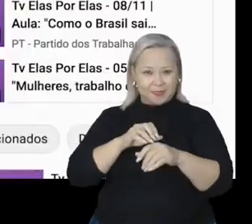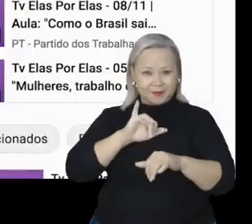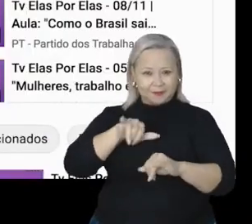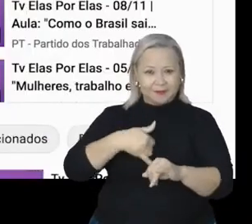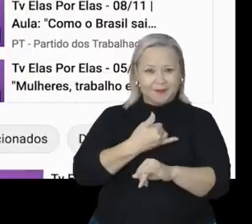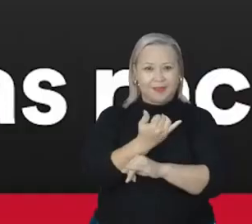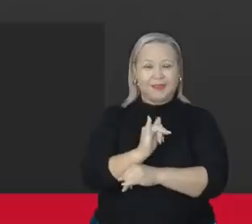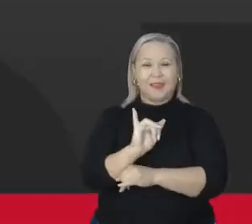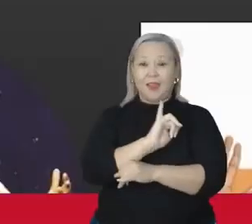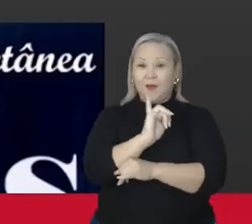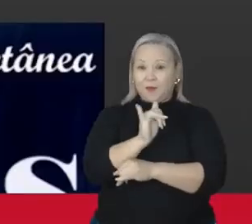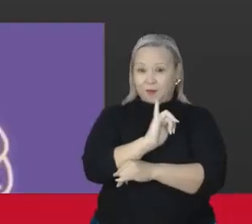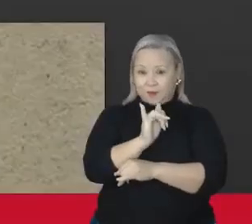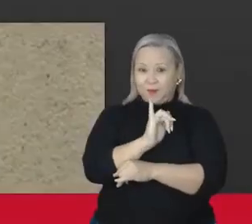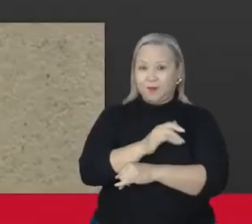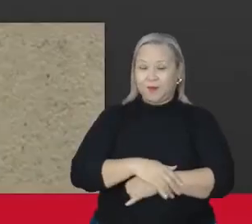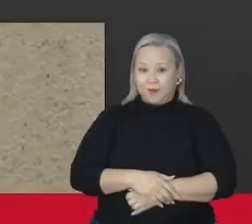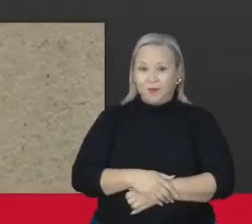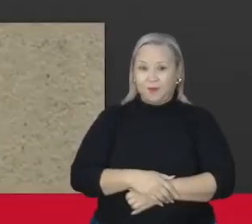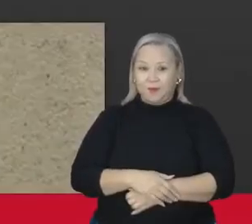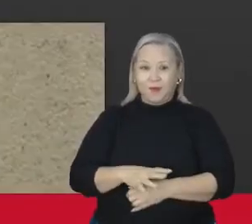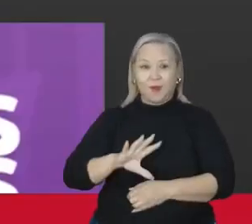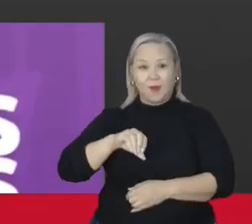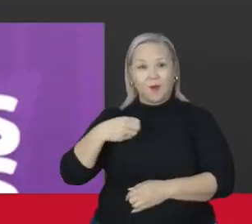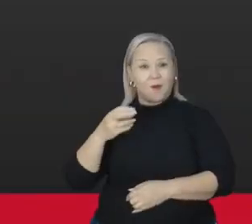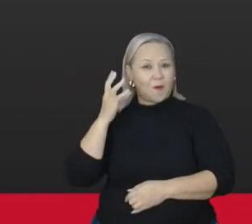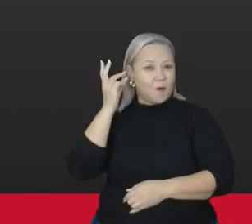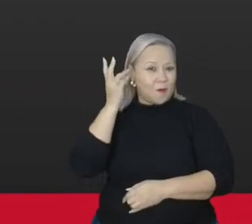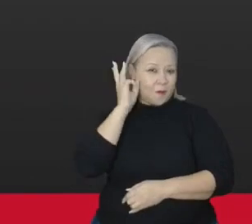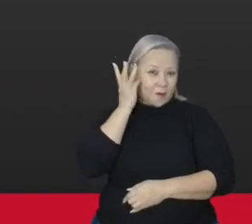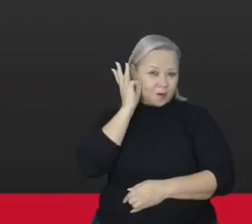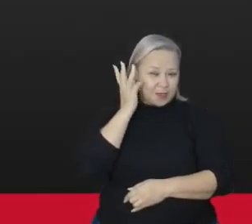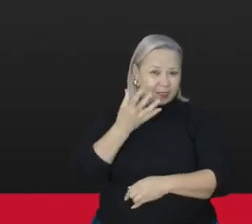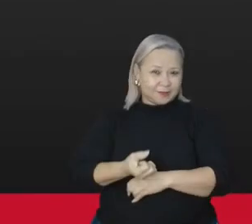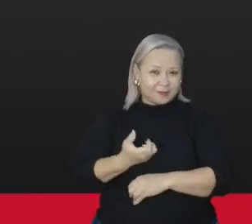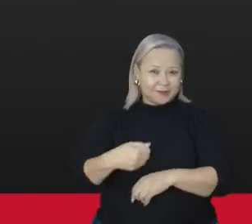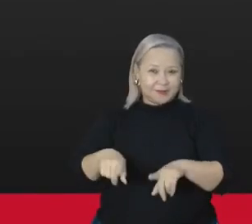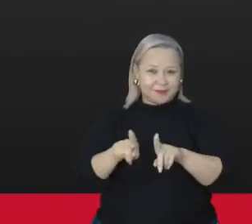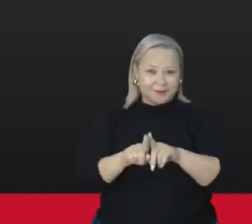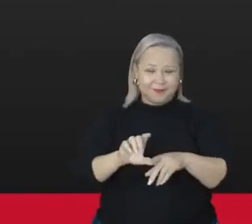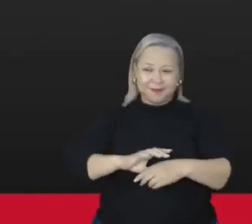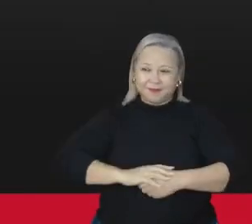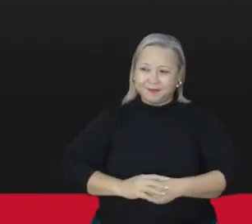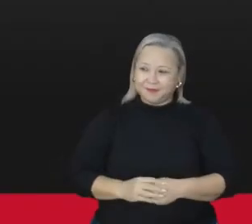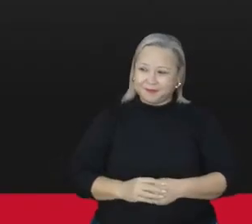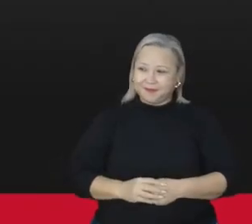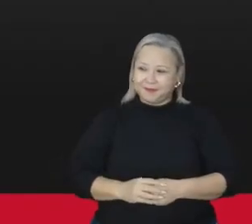TV PT no YouTube ou em formato de podcast no Spotify.